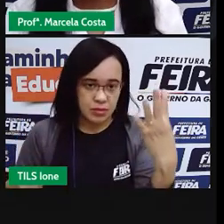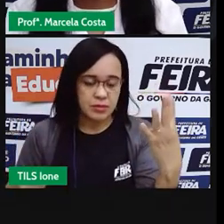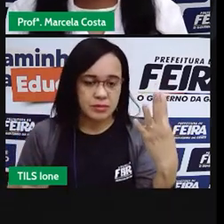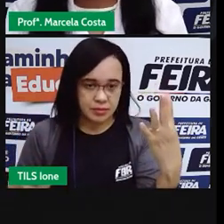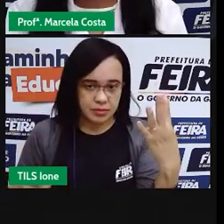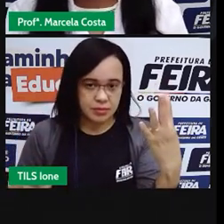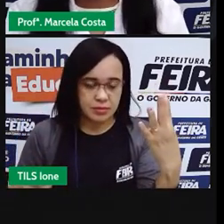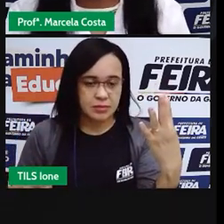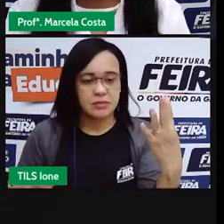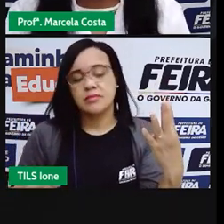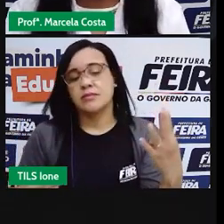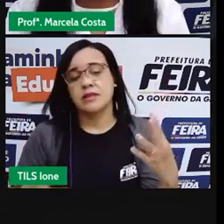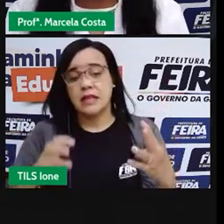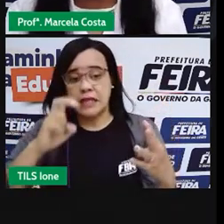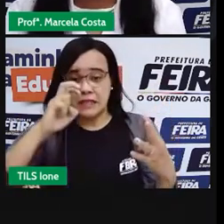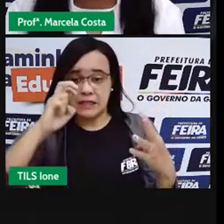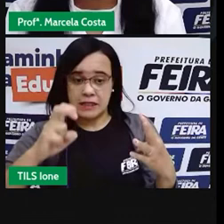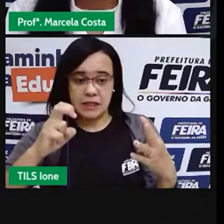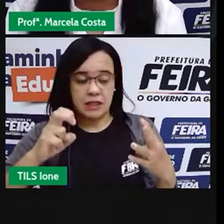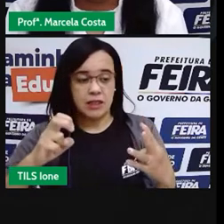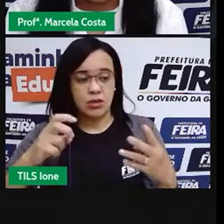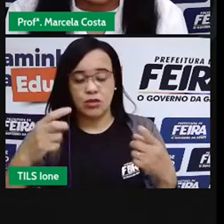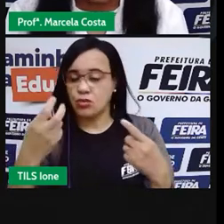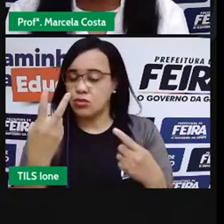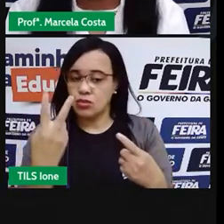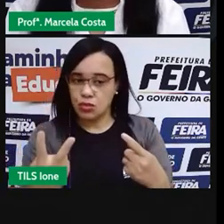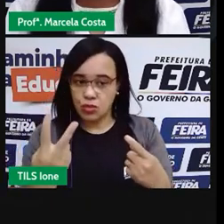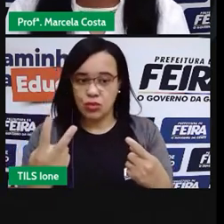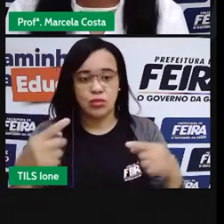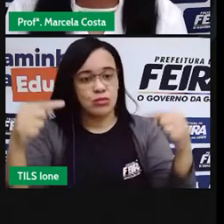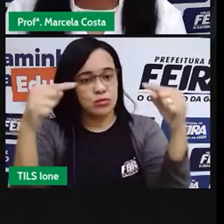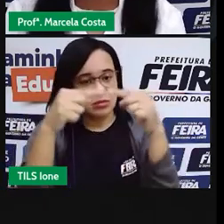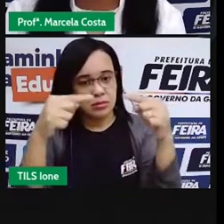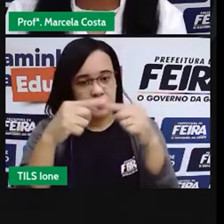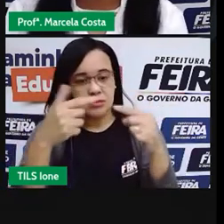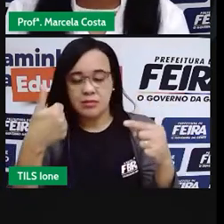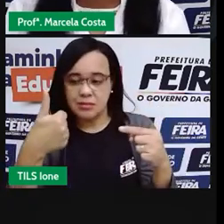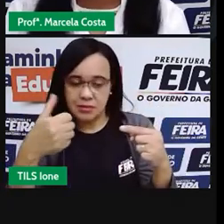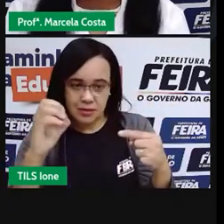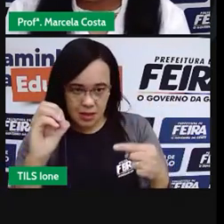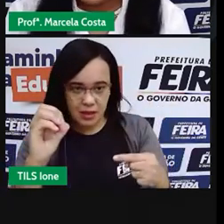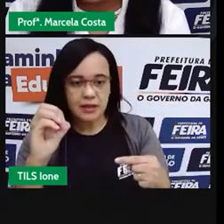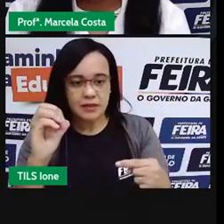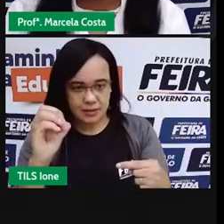4 e 5 notas de R$2 representam